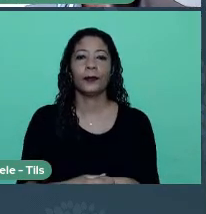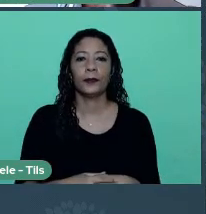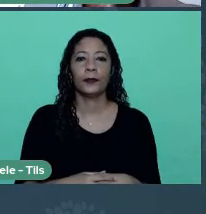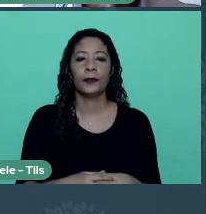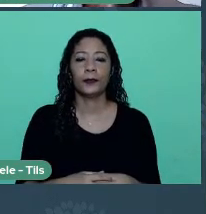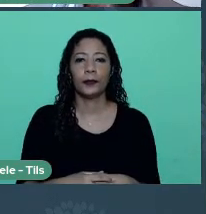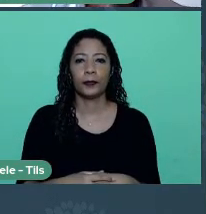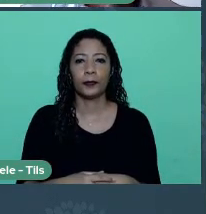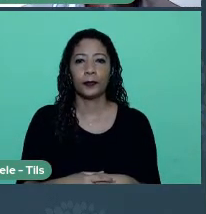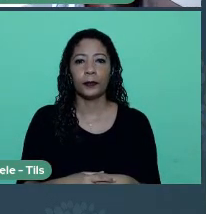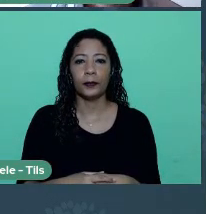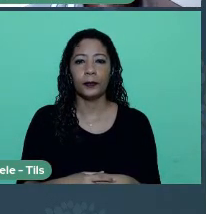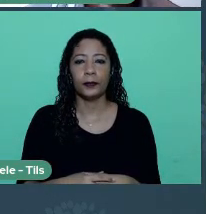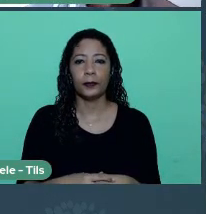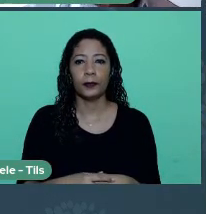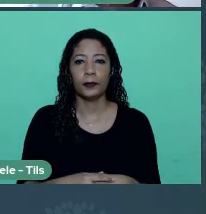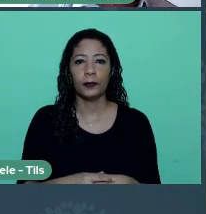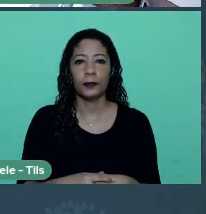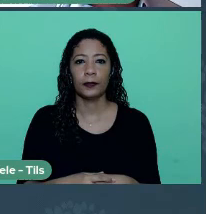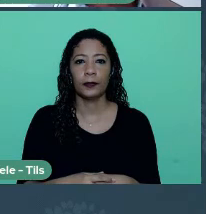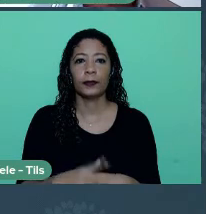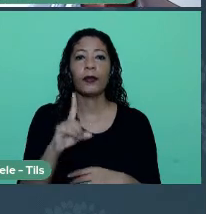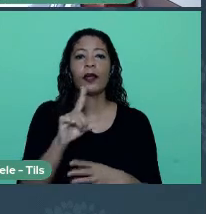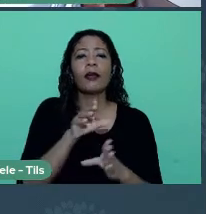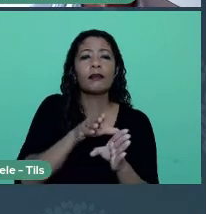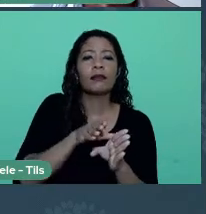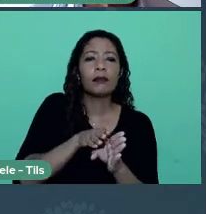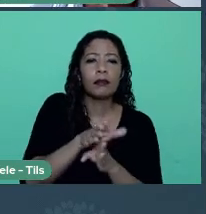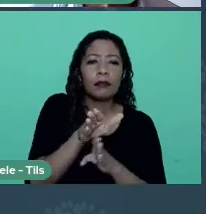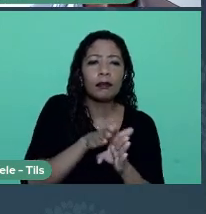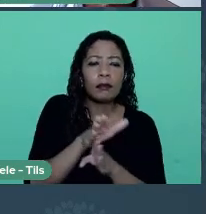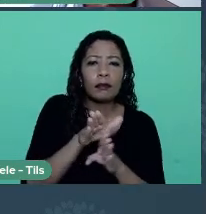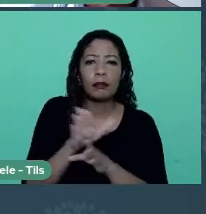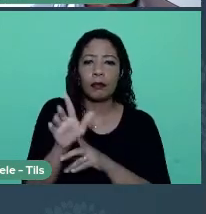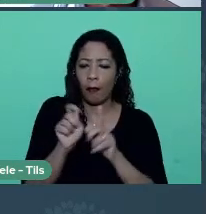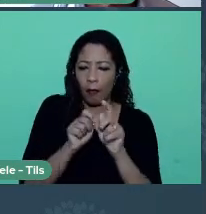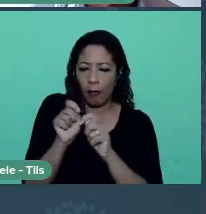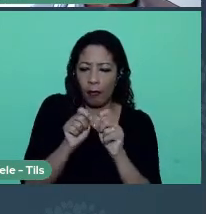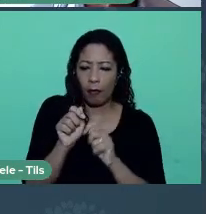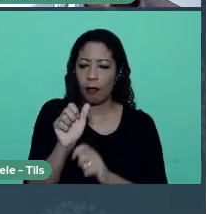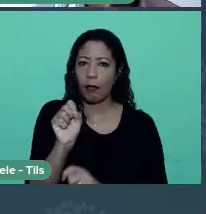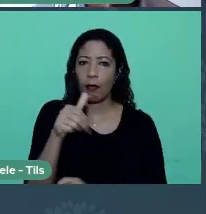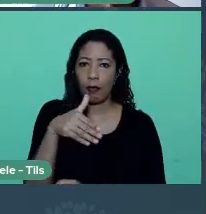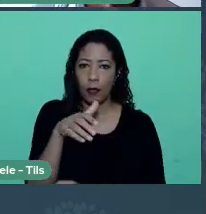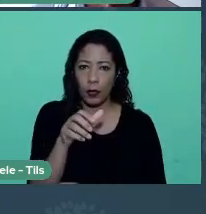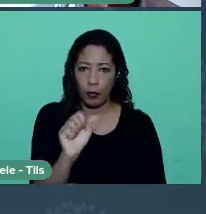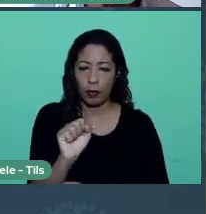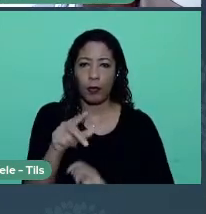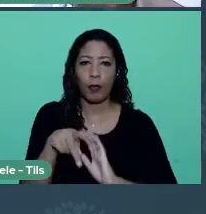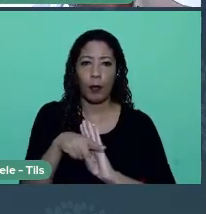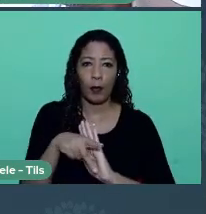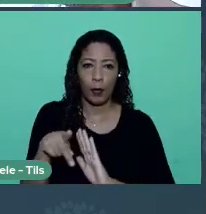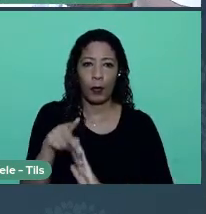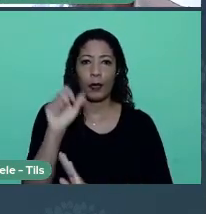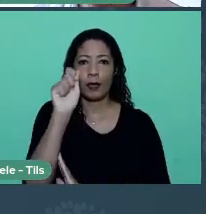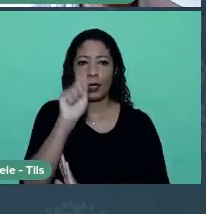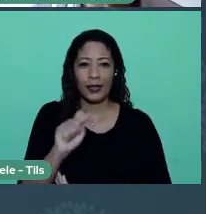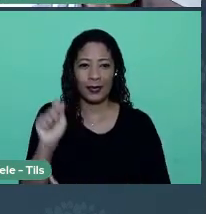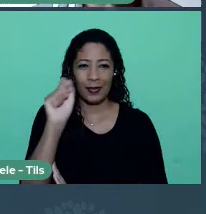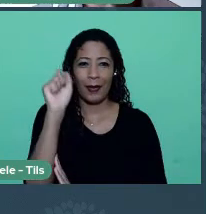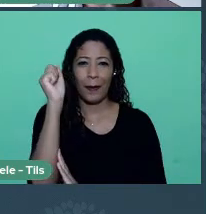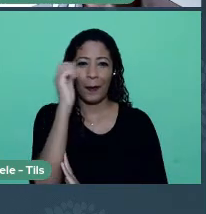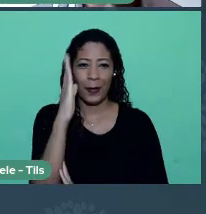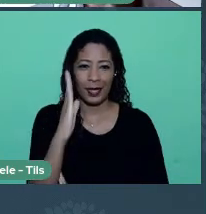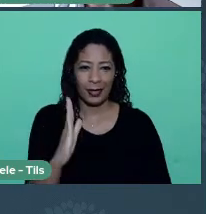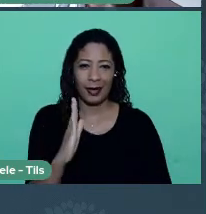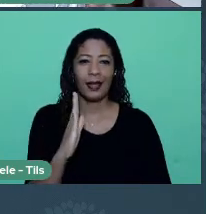precocemente. As recomendações para o manejo da asma da Sociedade Brasileira de Pneumologia, agora